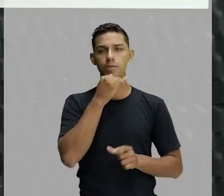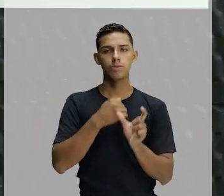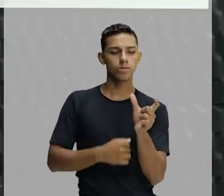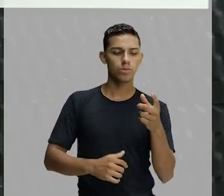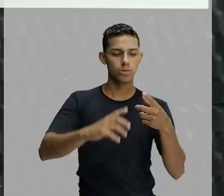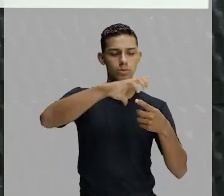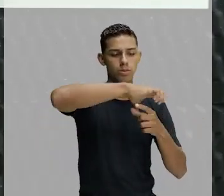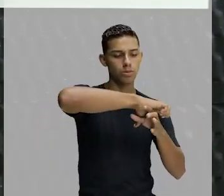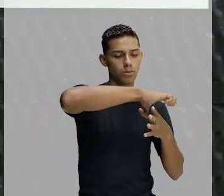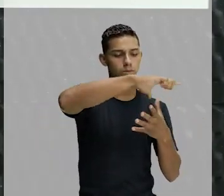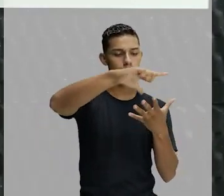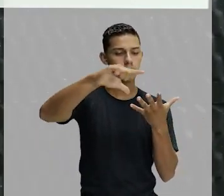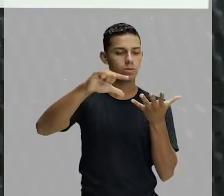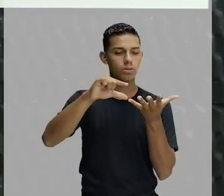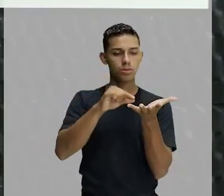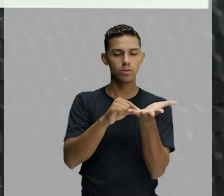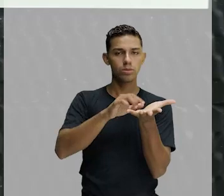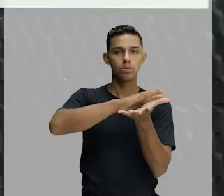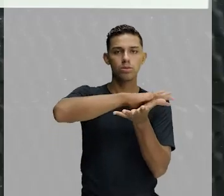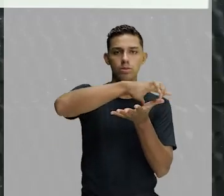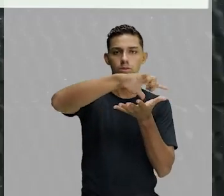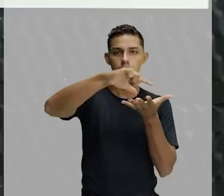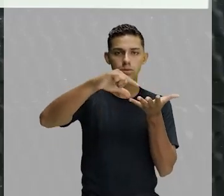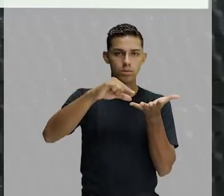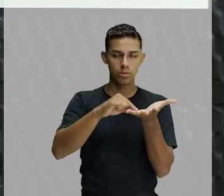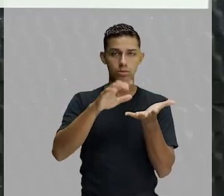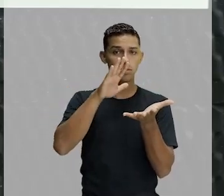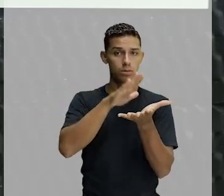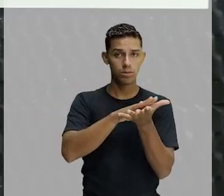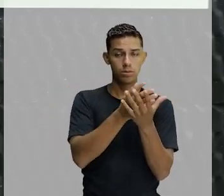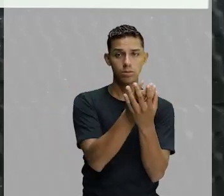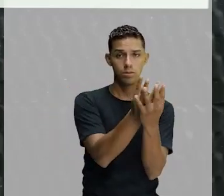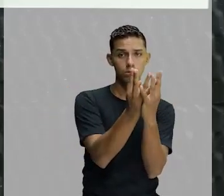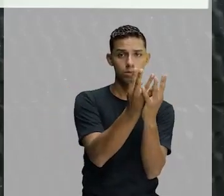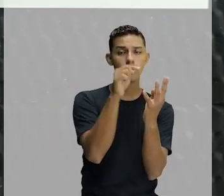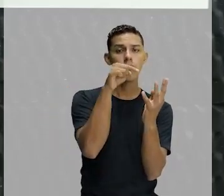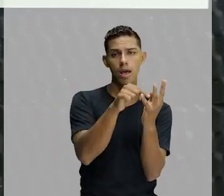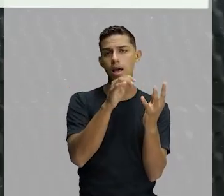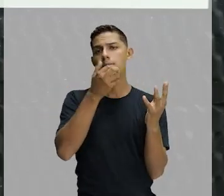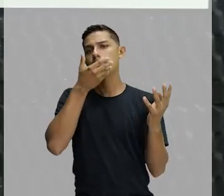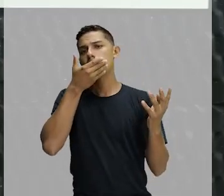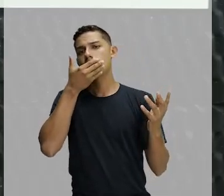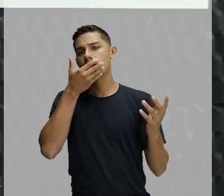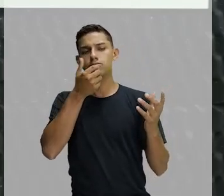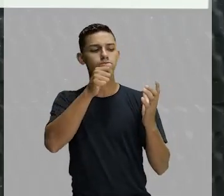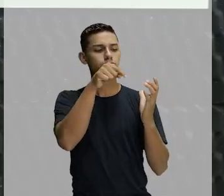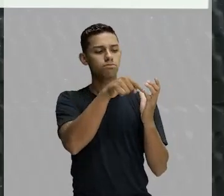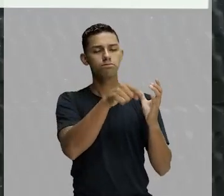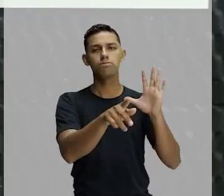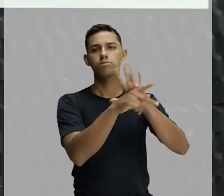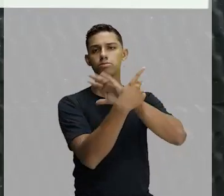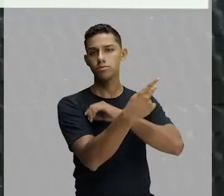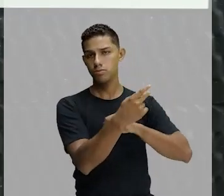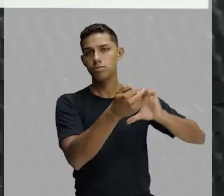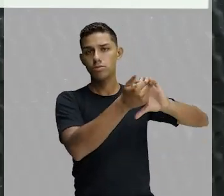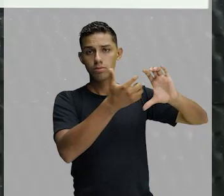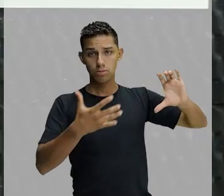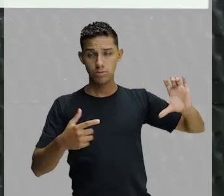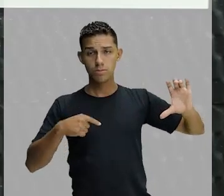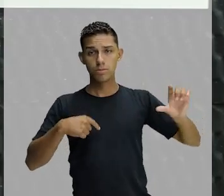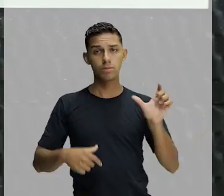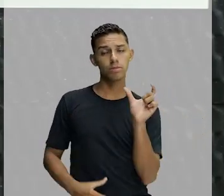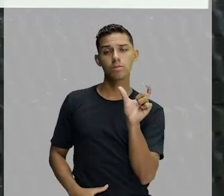pétalas, certo? A cor da pétala é uma característica, é um caráter. Entenda? Em genética, a